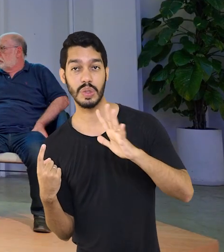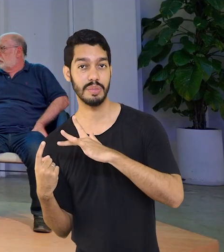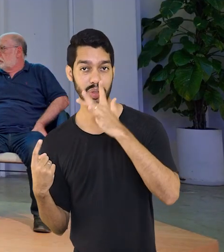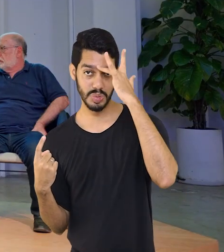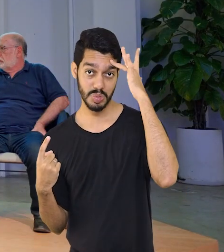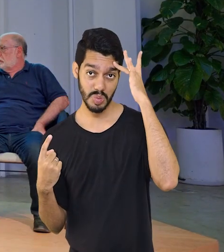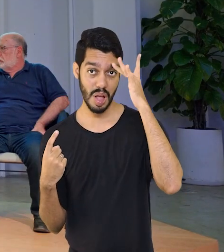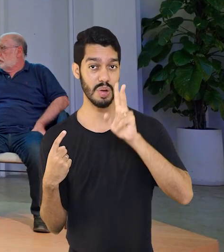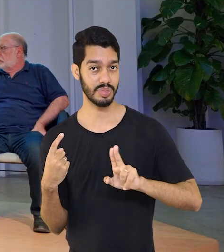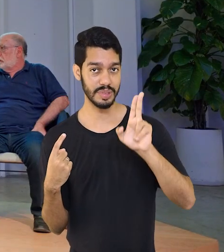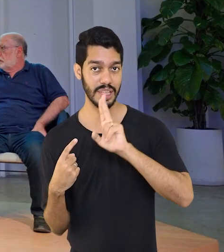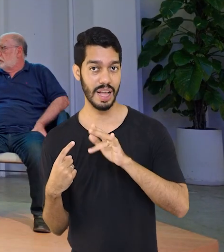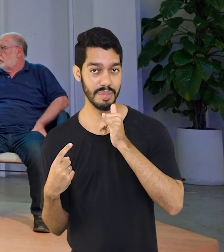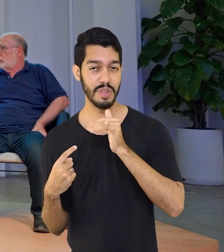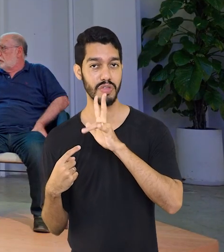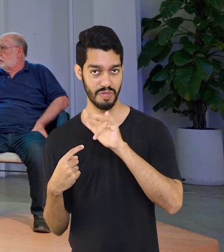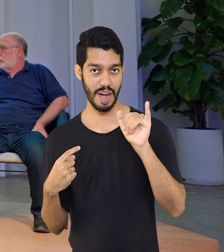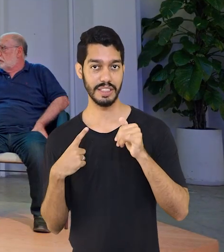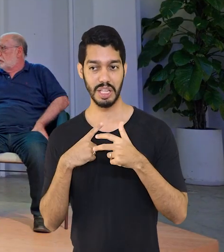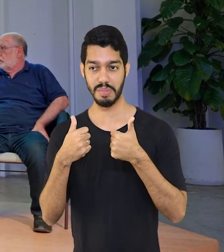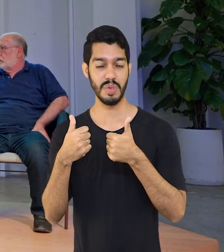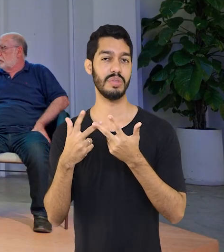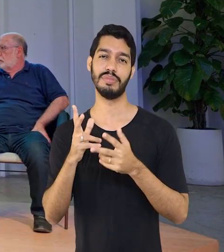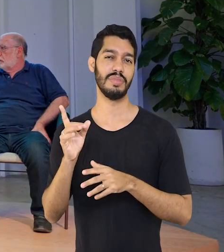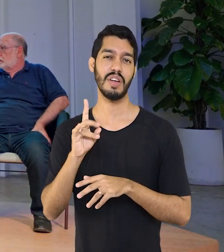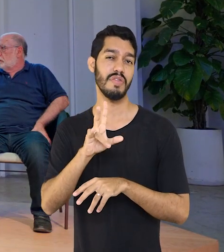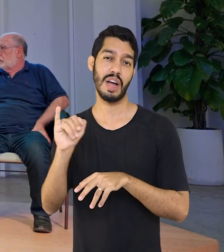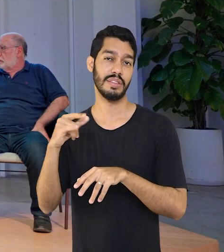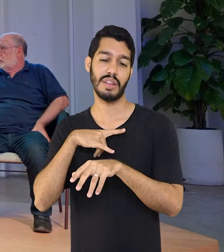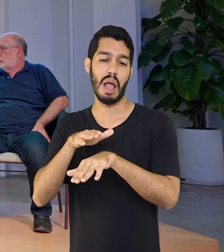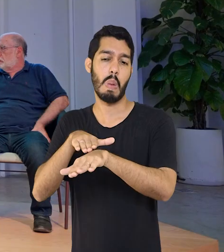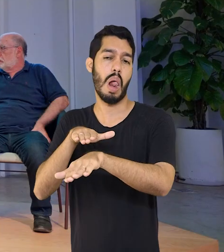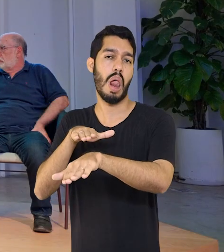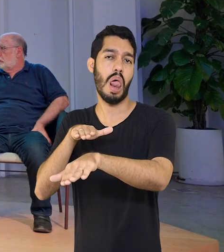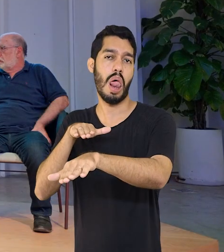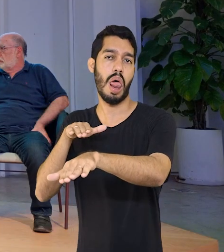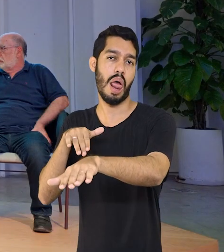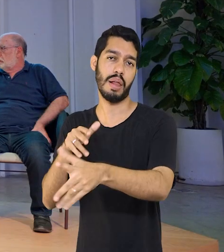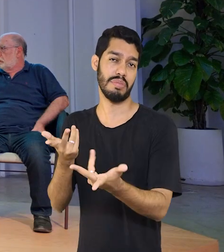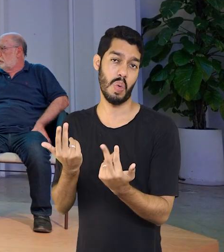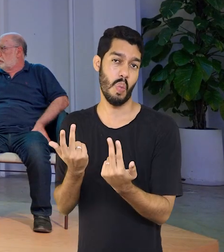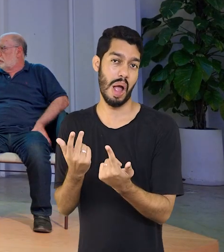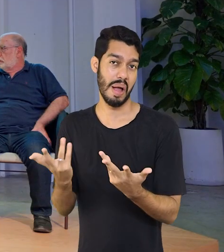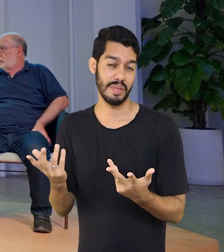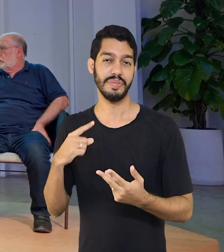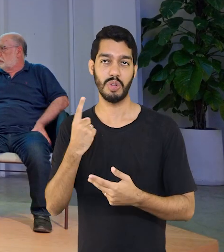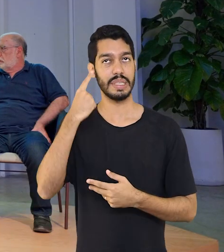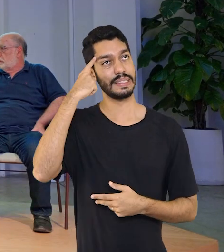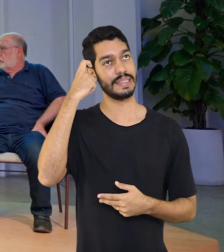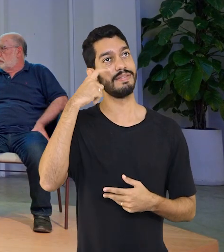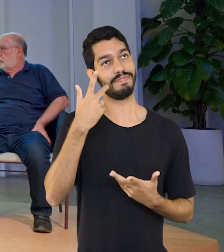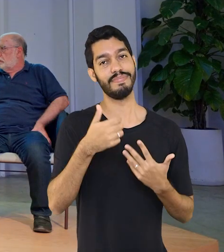utilizar carro elétrico, a gente vai ter uma cidade eletricamente congestionada e, enfim, ineficiente. Então,